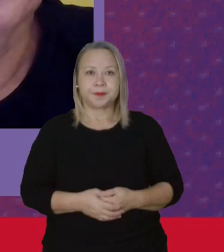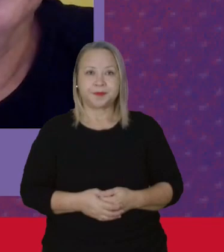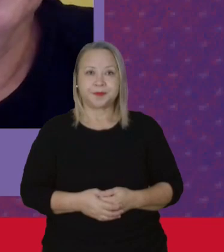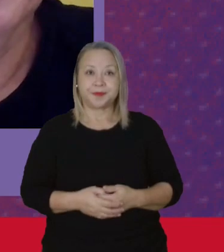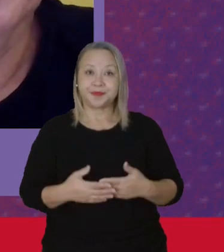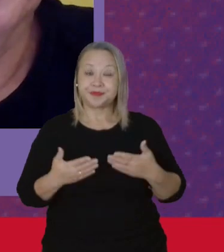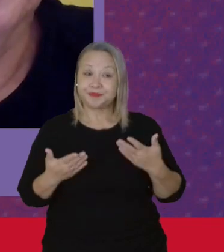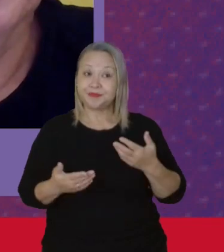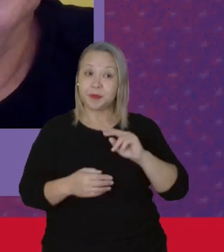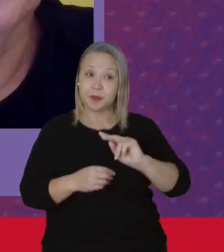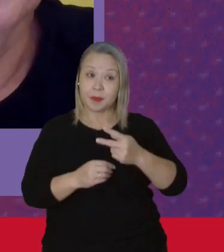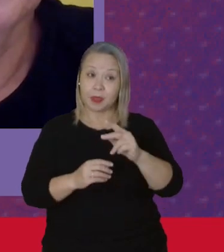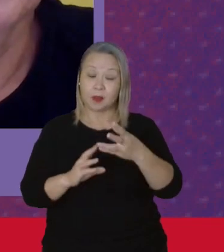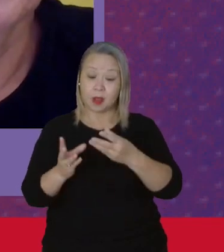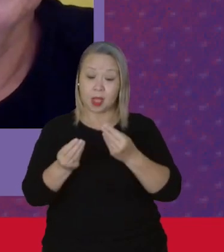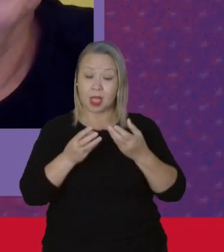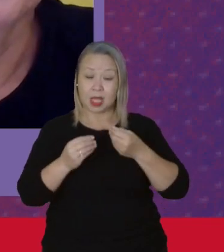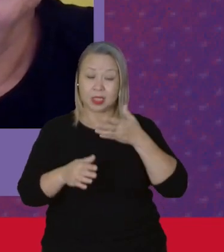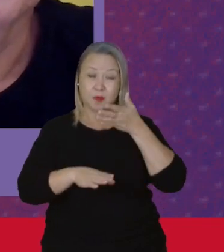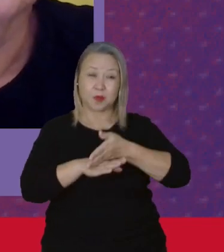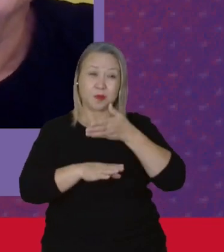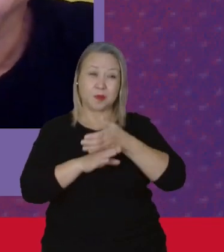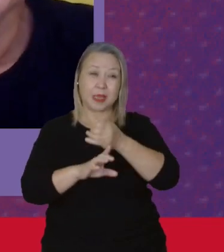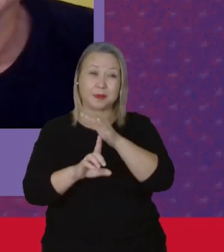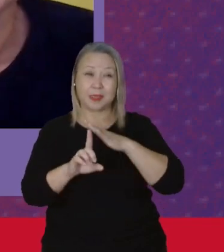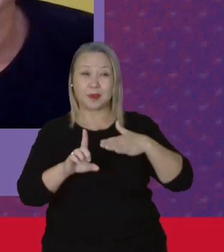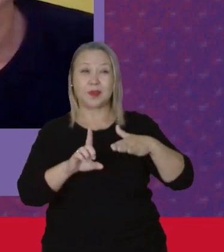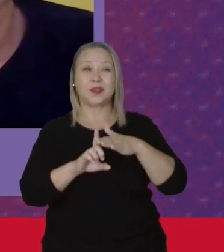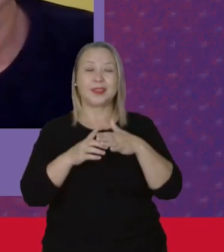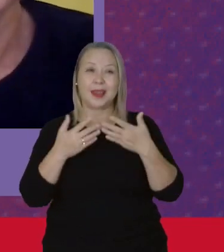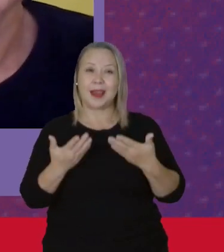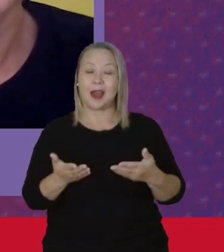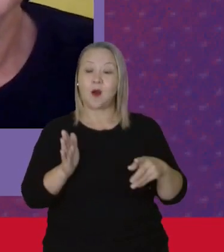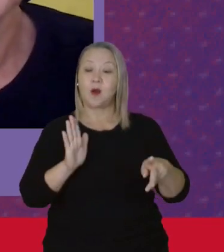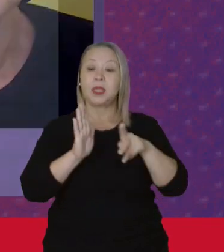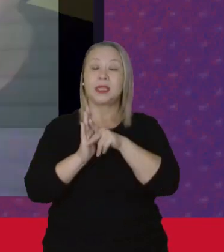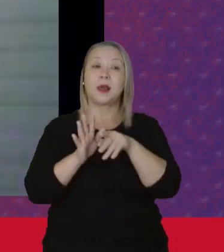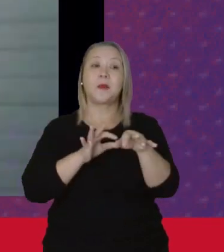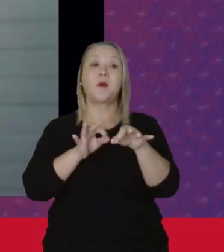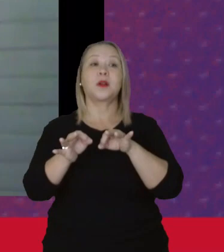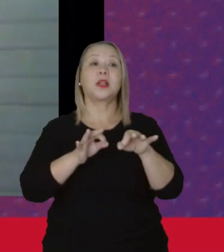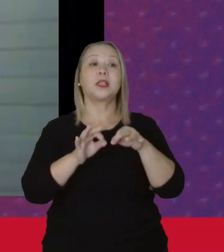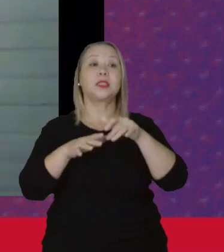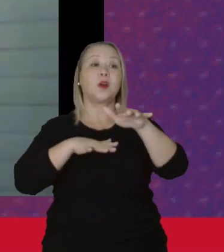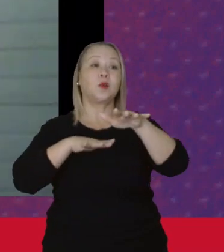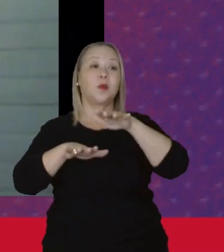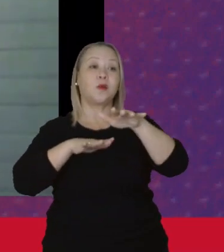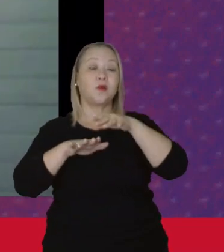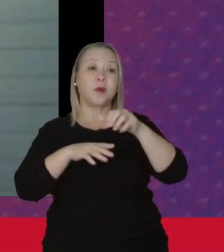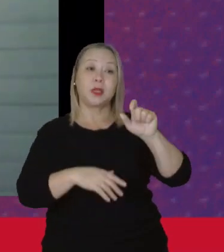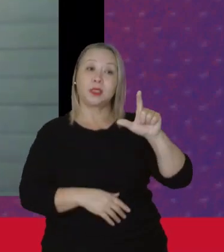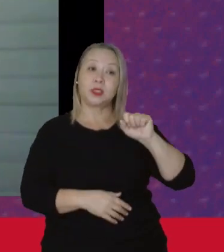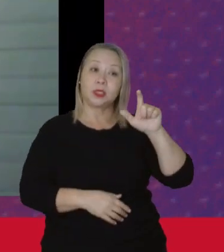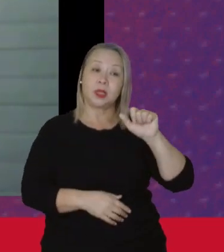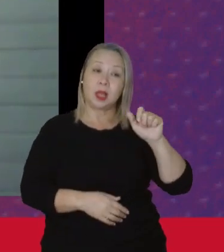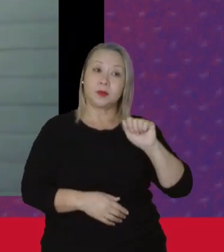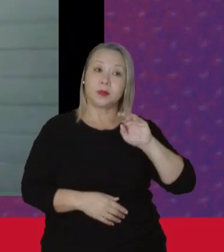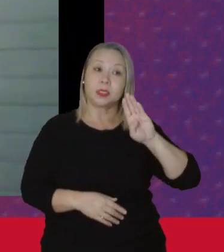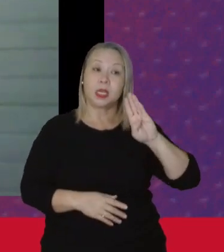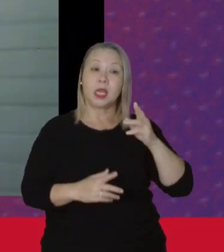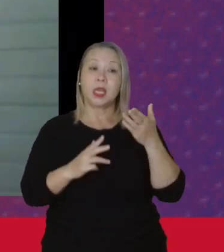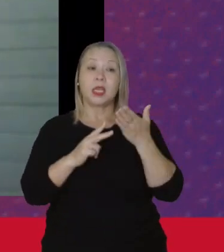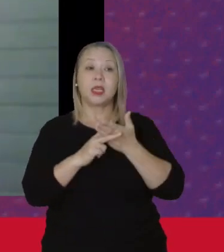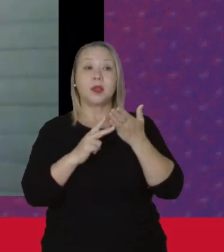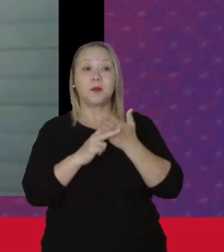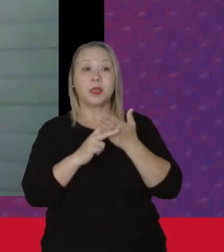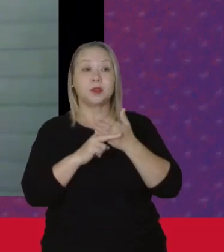E é resultado de muita participação social e da própria organização do movimento de lésbicas e bissexuais, que